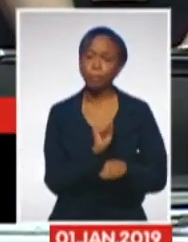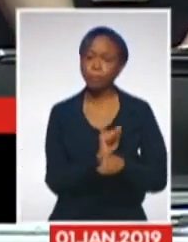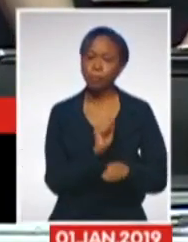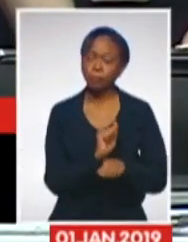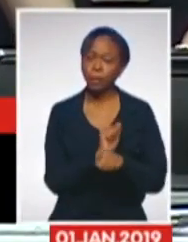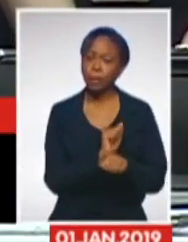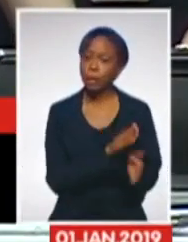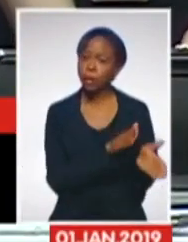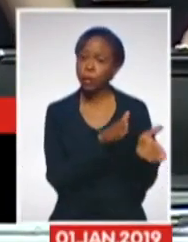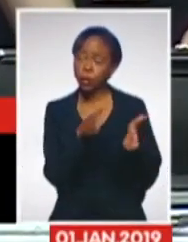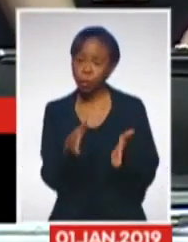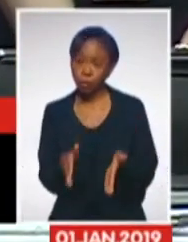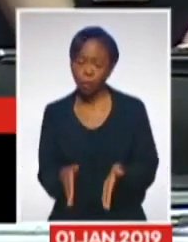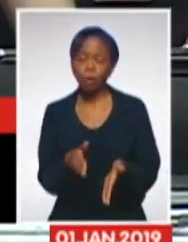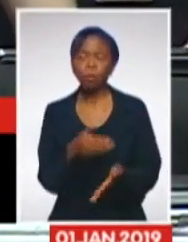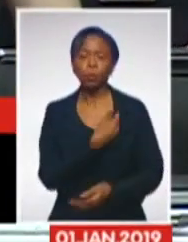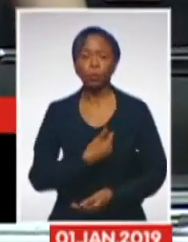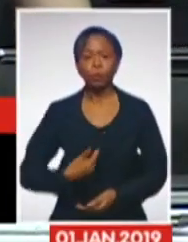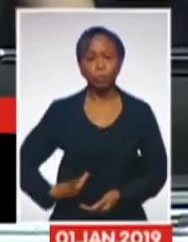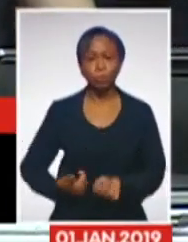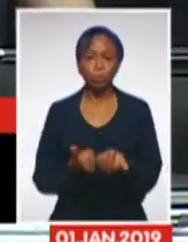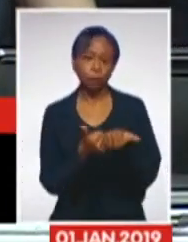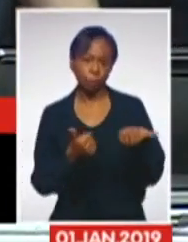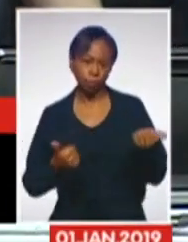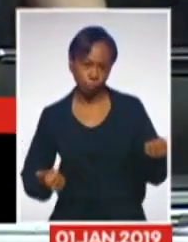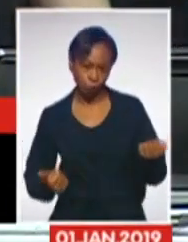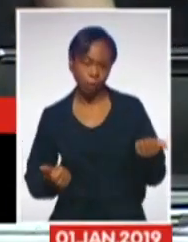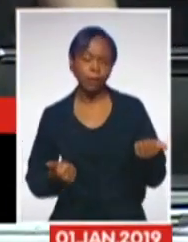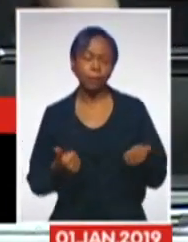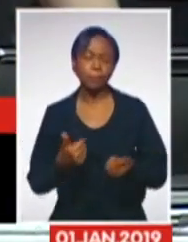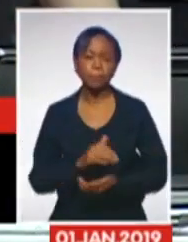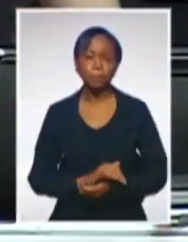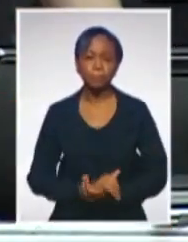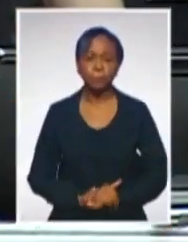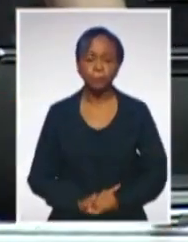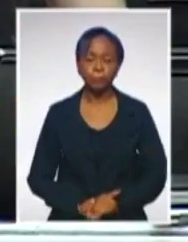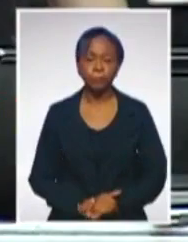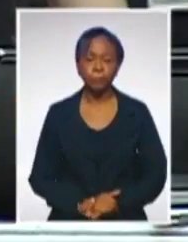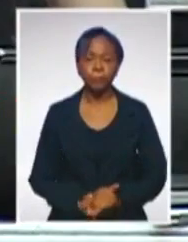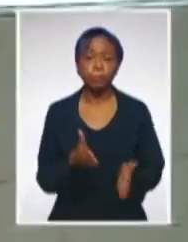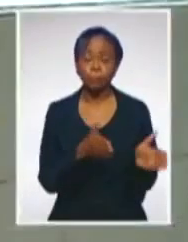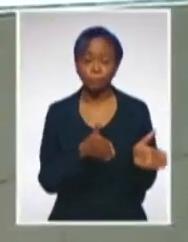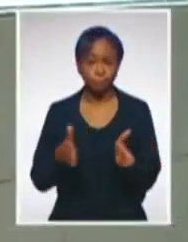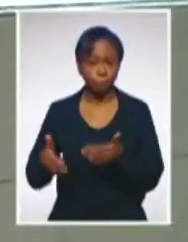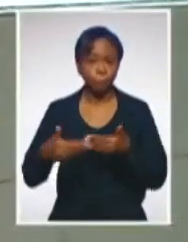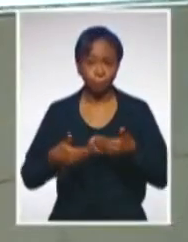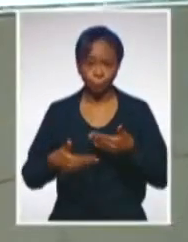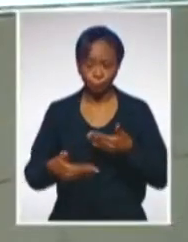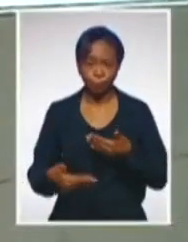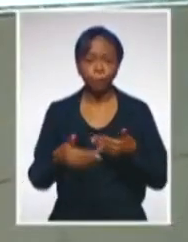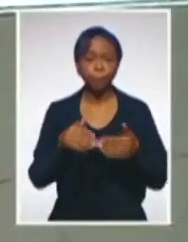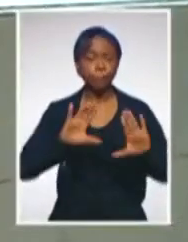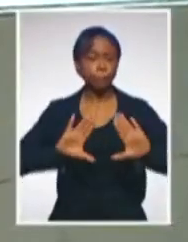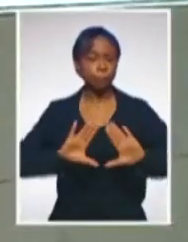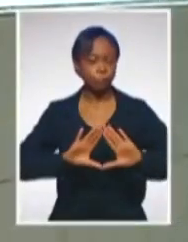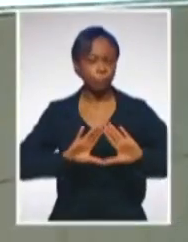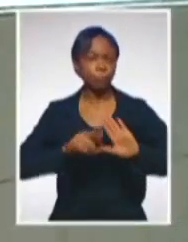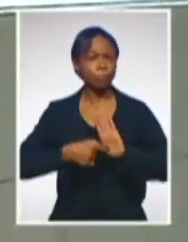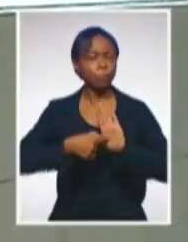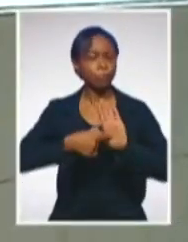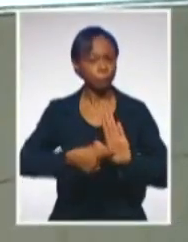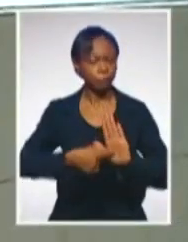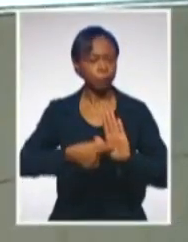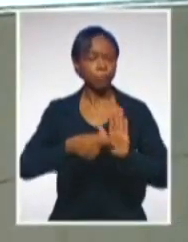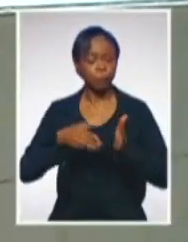e do vice-governador eleitos. A partir deste momento, a TV Assembleia passa a transmitir a chegada